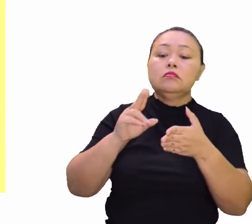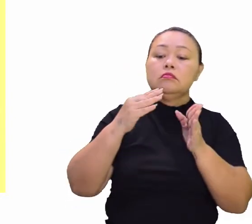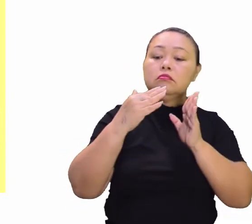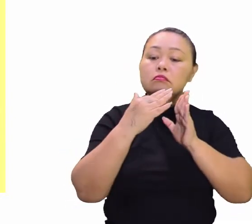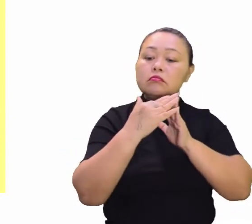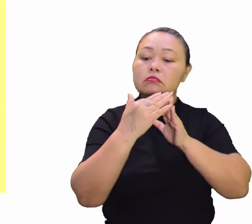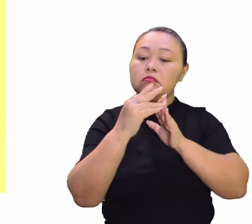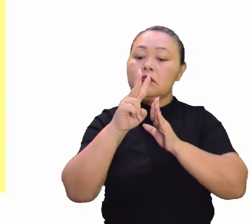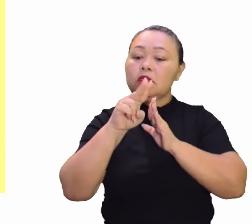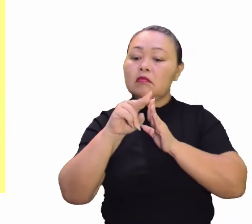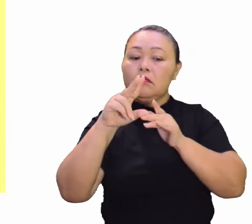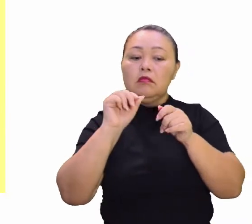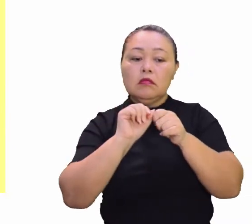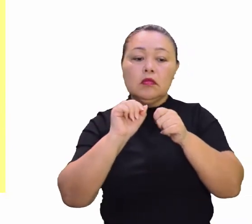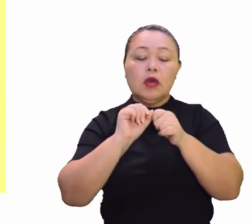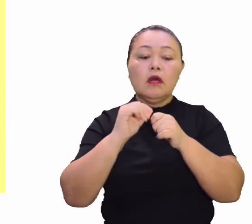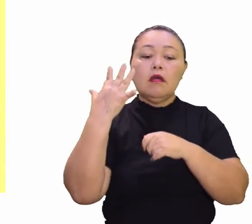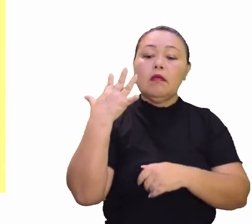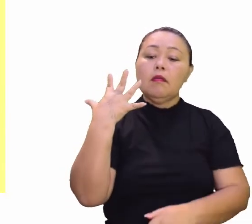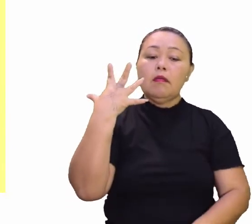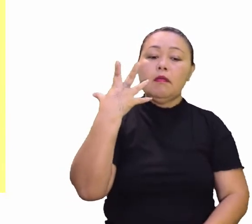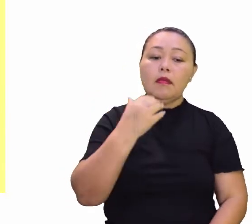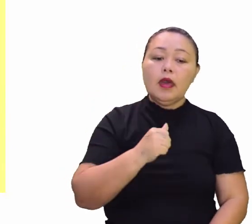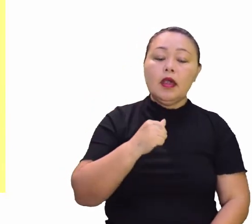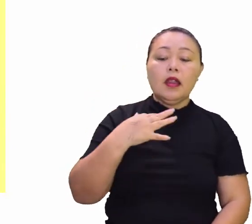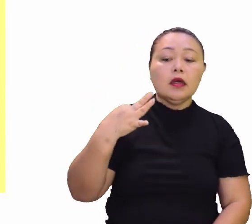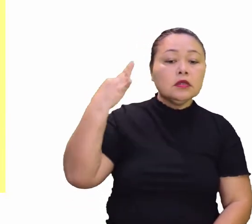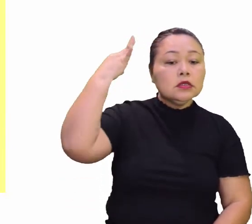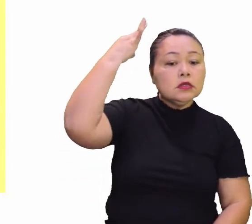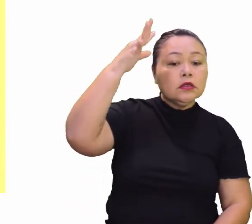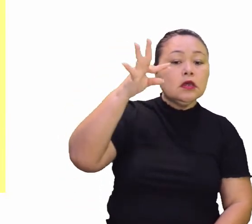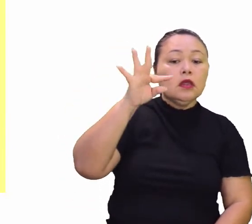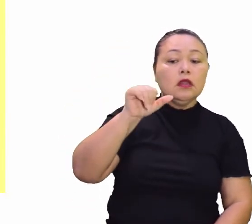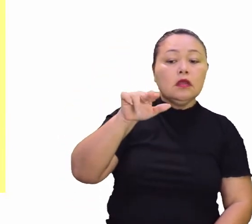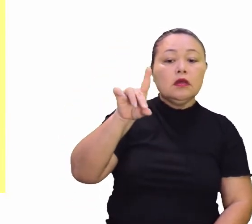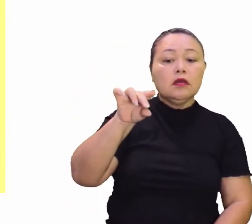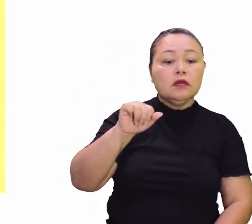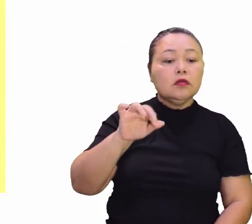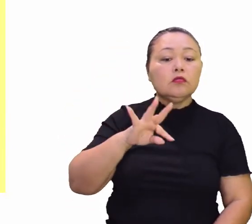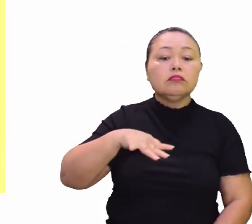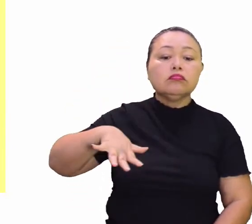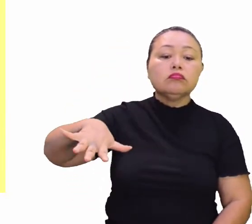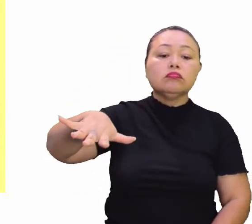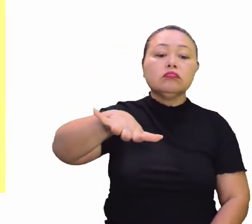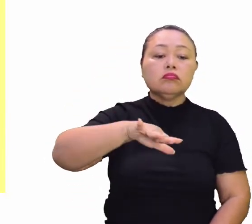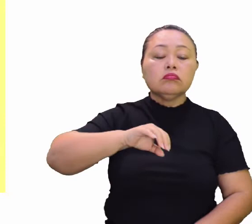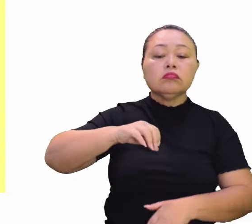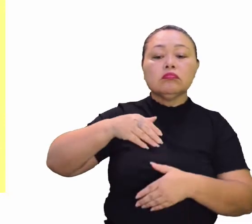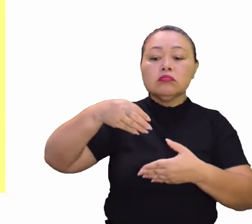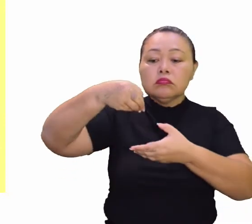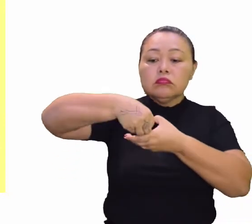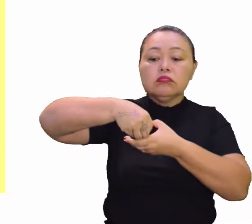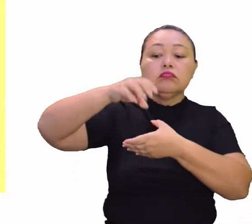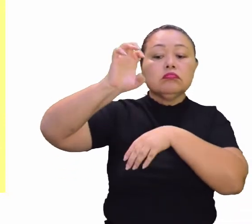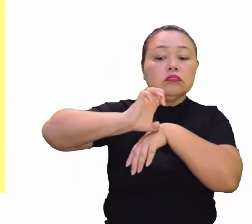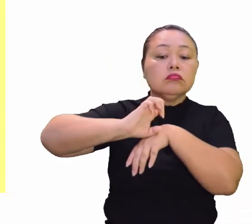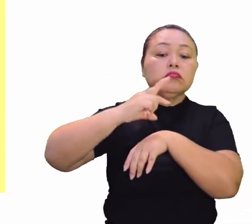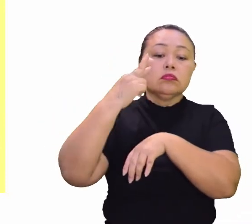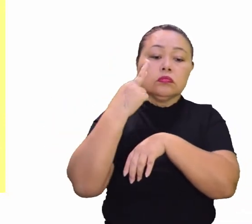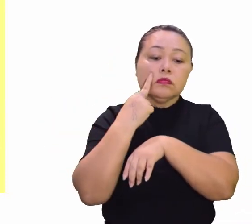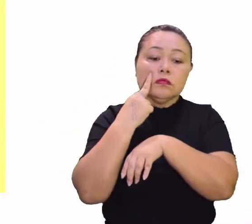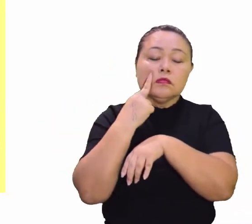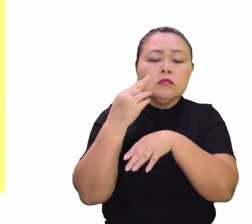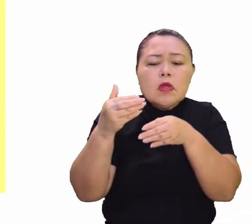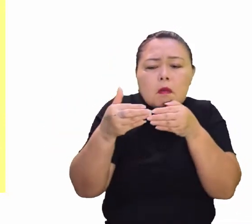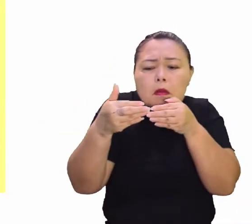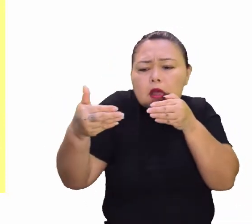Vila Bela da Santíssima Trindade, em todo o seu percurso no estado de Rondônia,